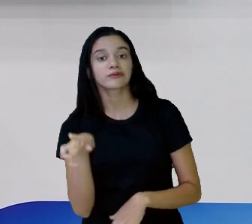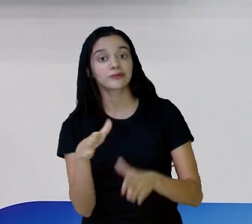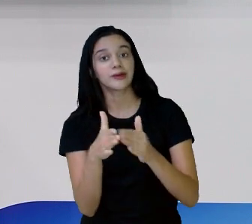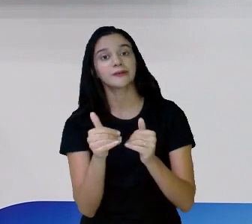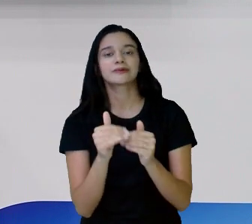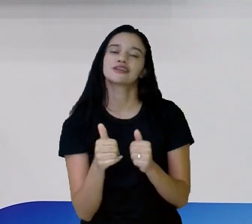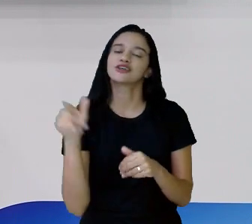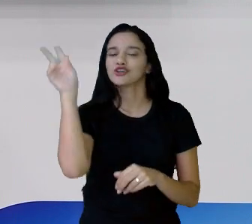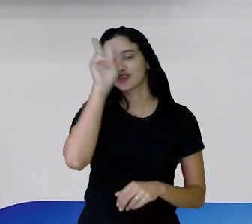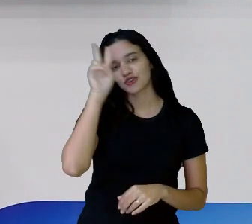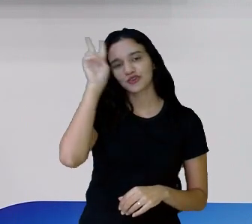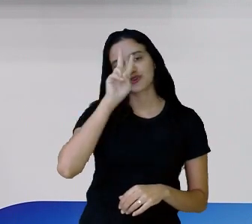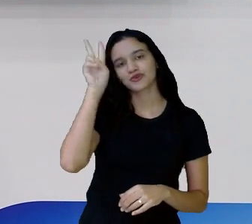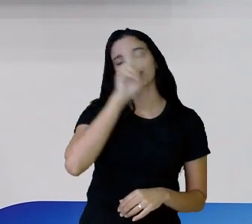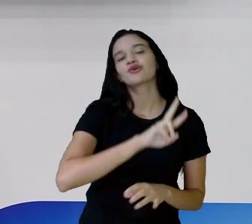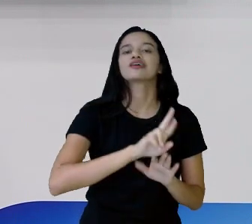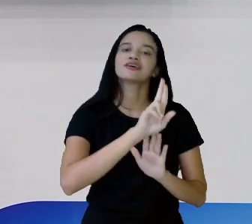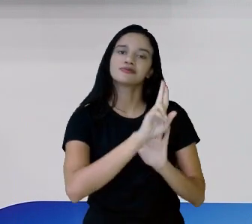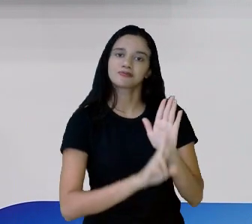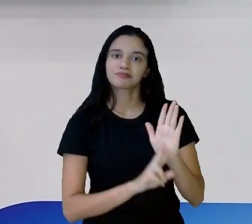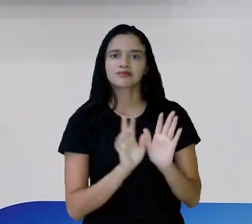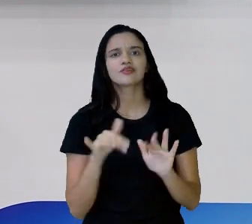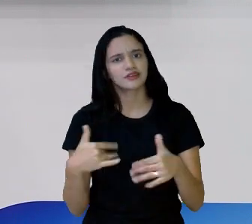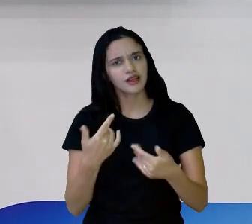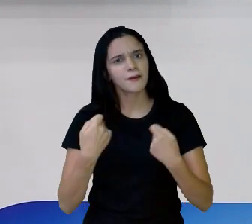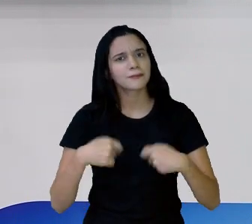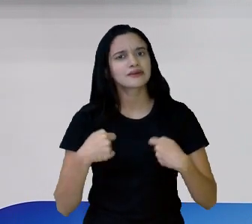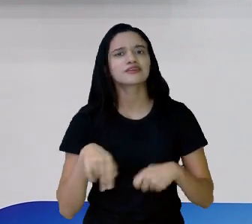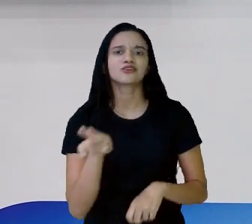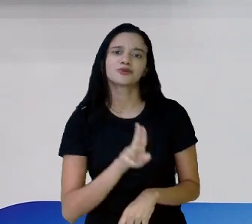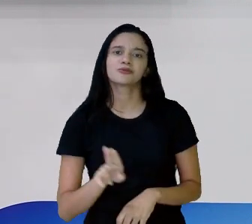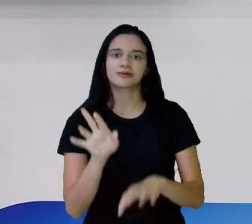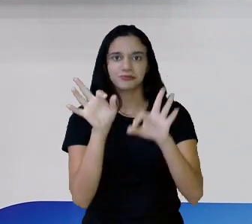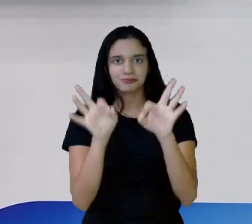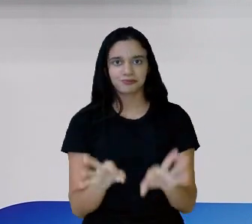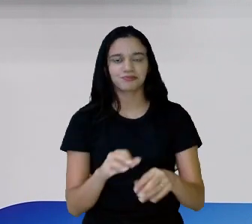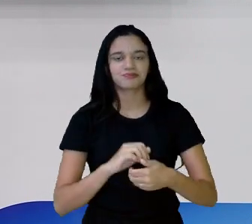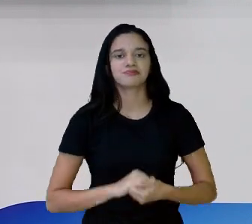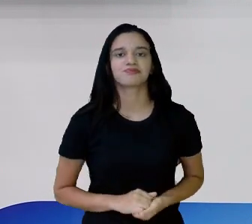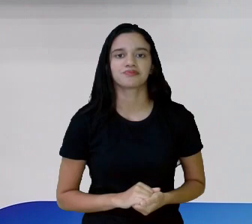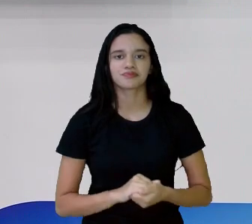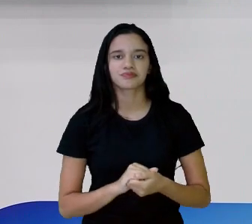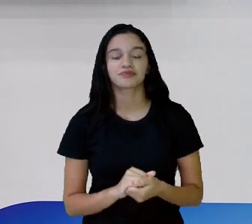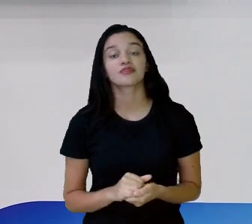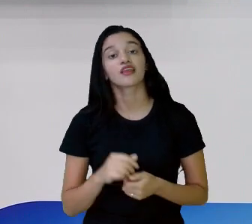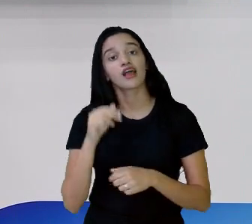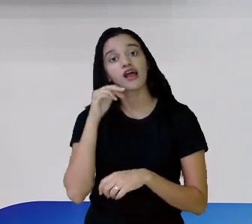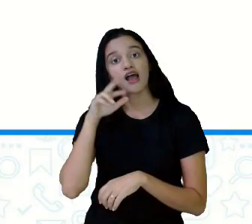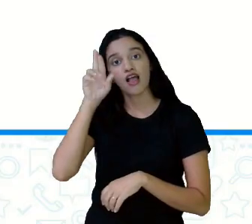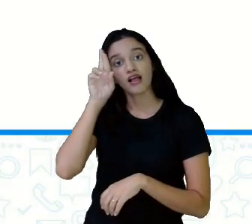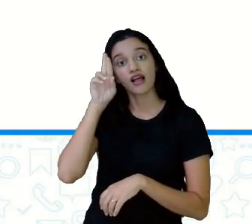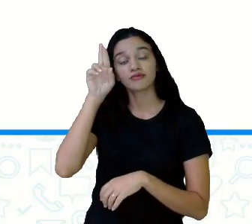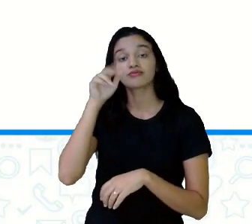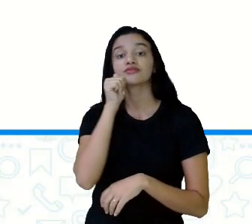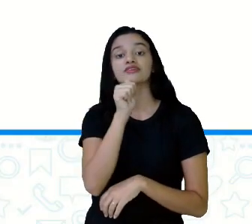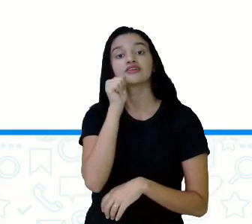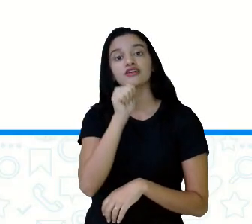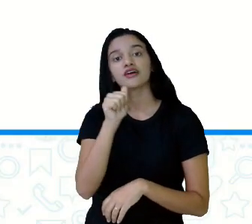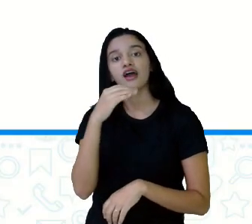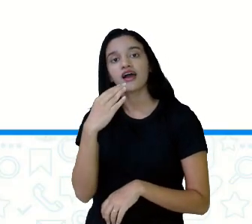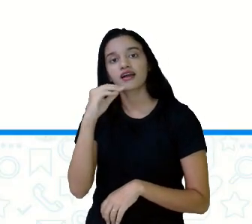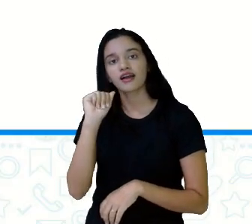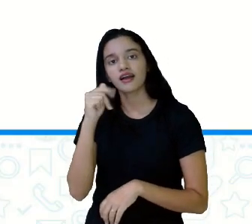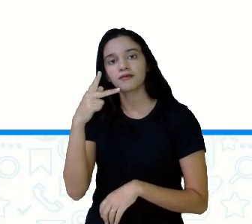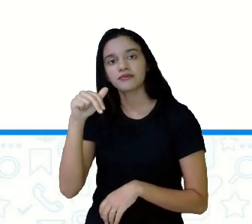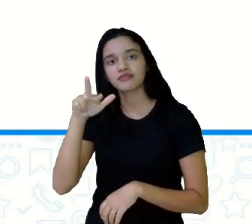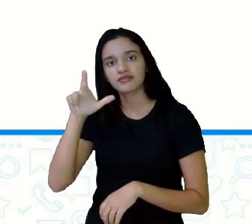escrevendo histórias, redações, então você precisa usar corretamente. Então, veja, Dona Capivara, viu a pequena pausa?